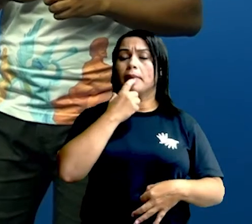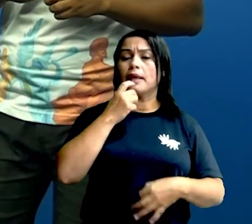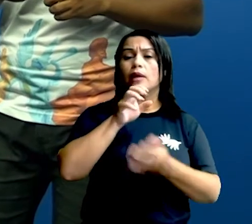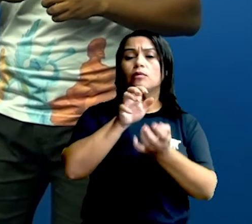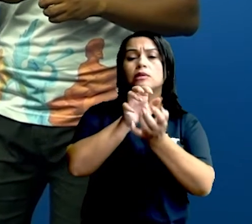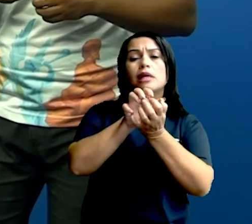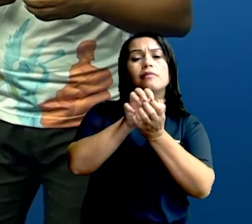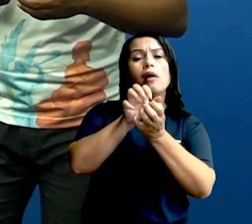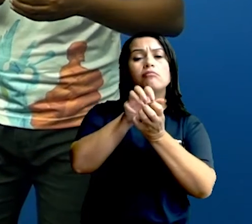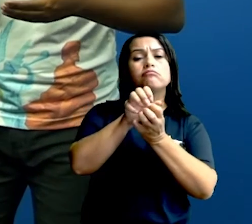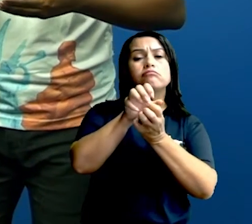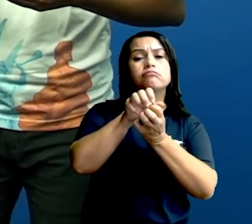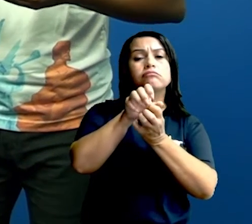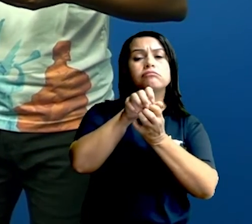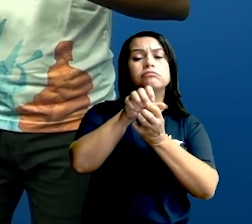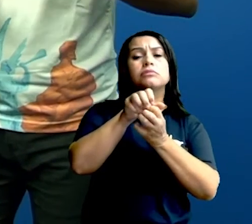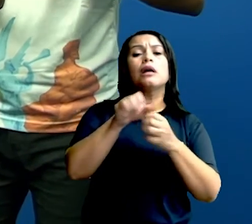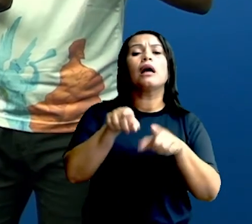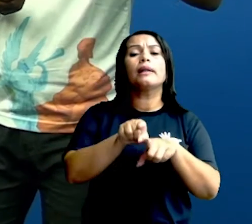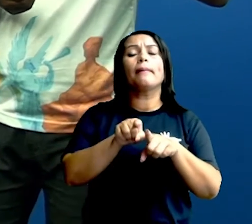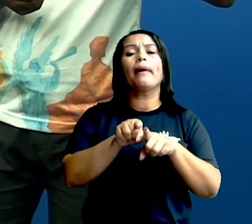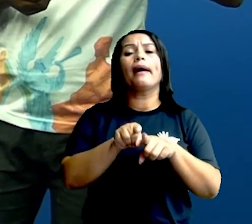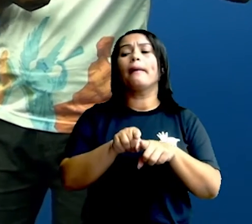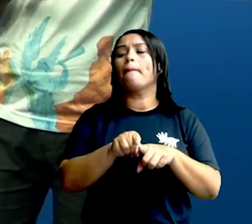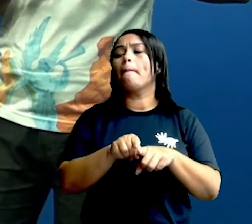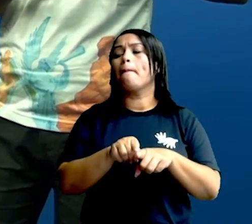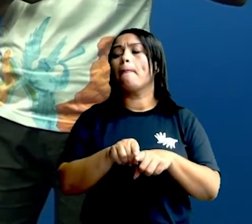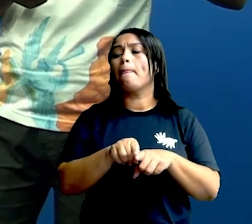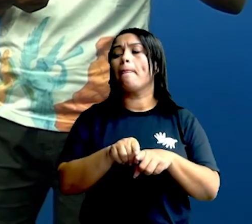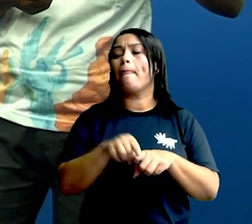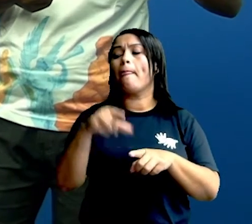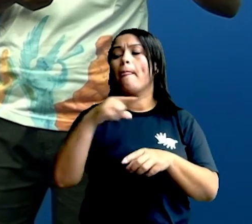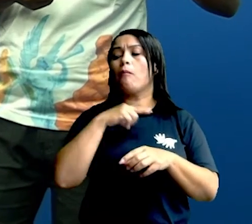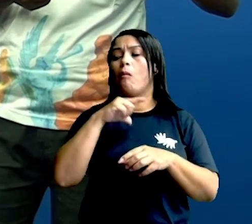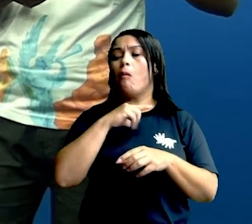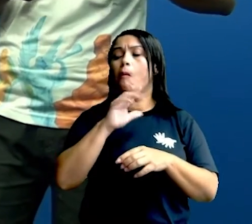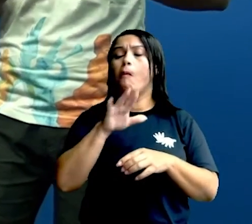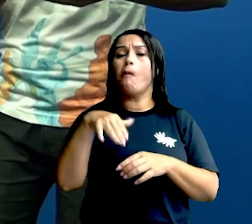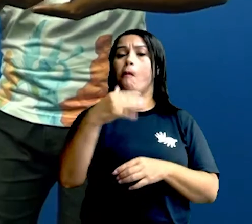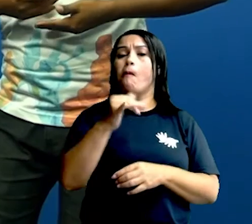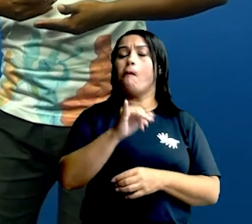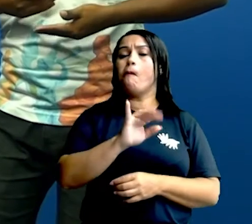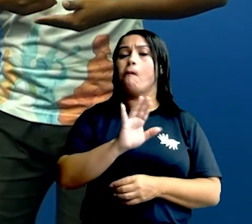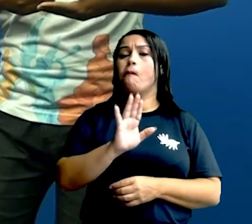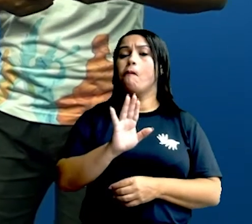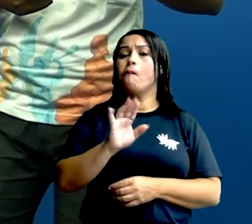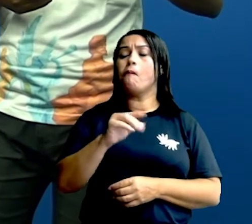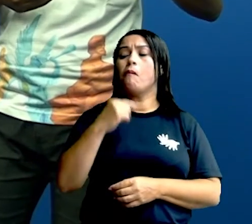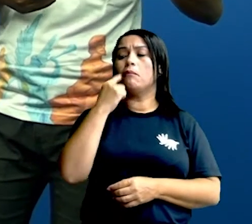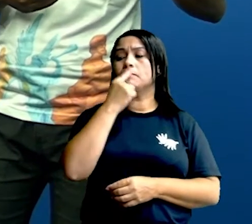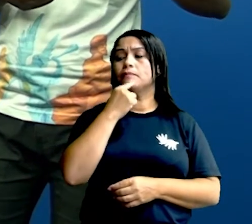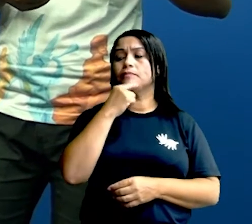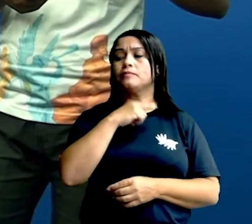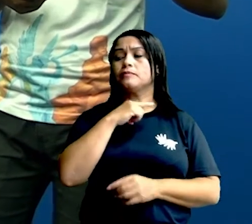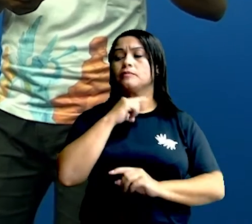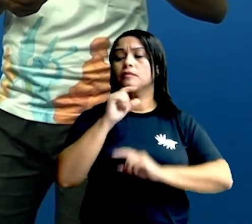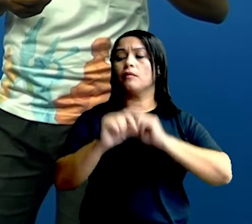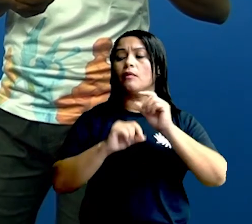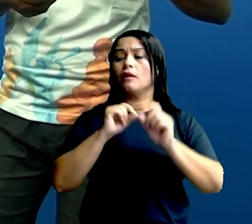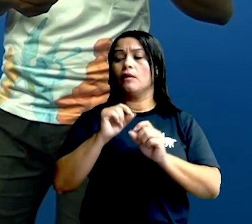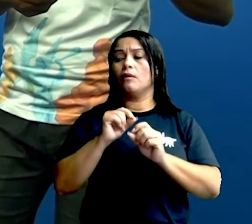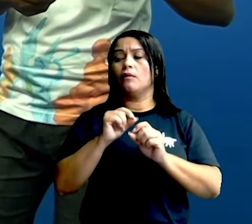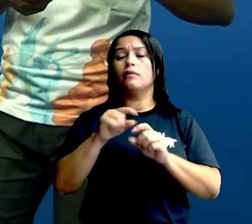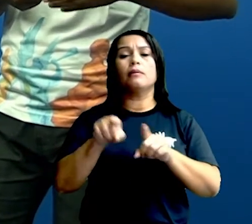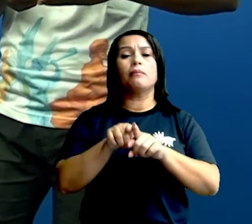o alimento. E do lado oposto à sua boca, possui